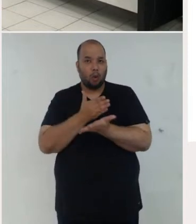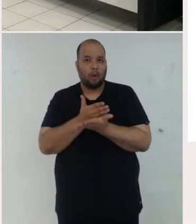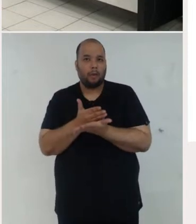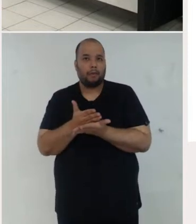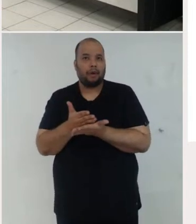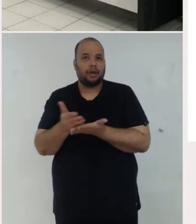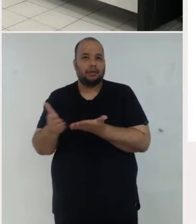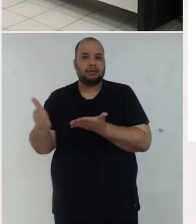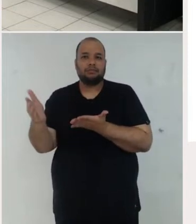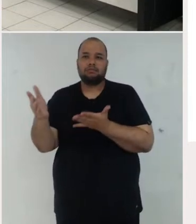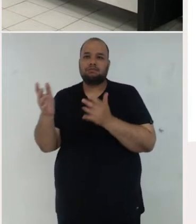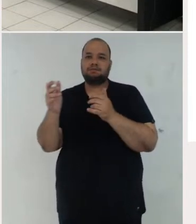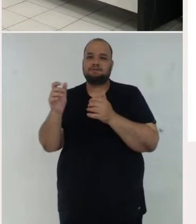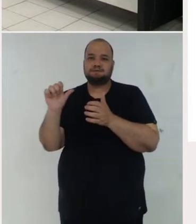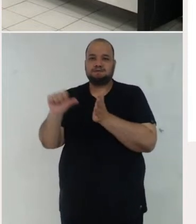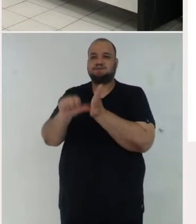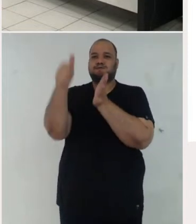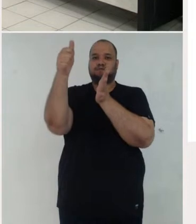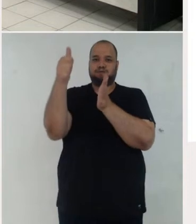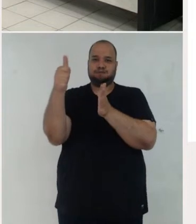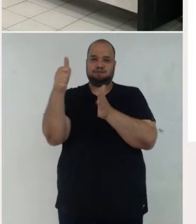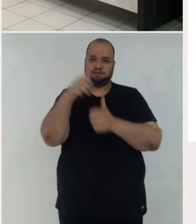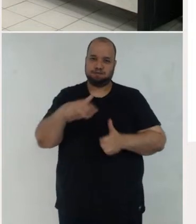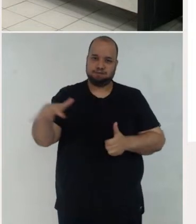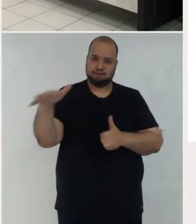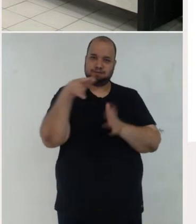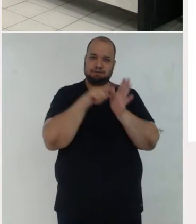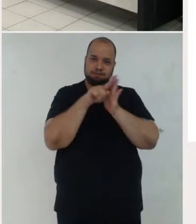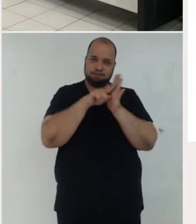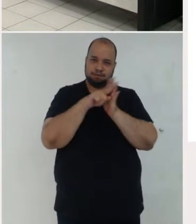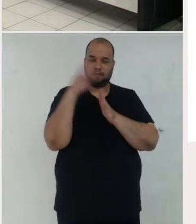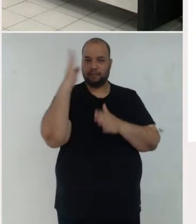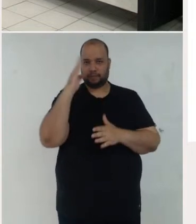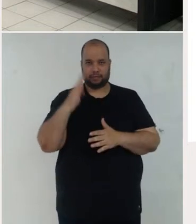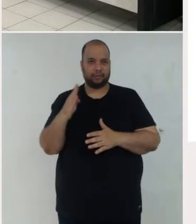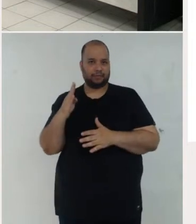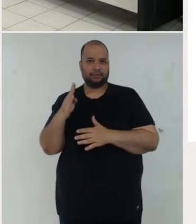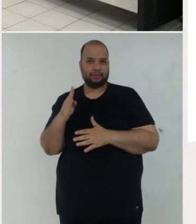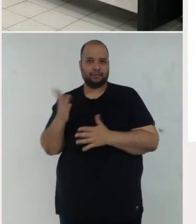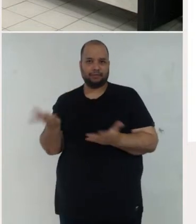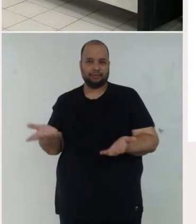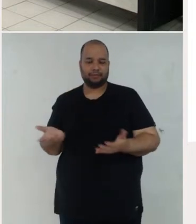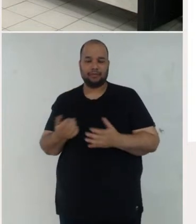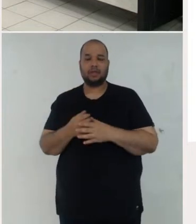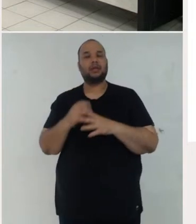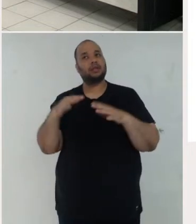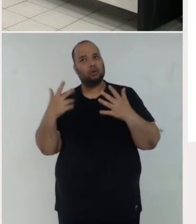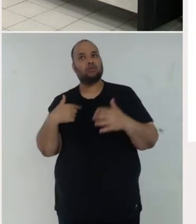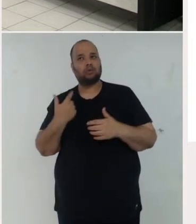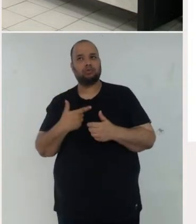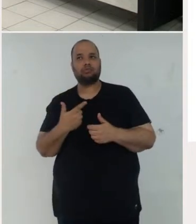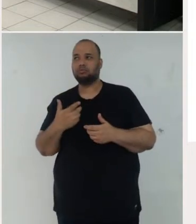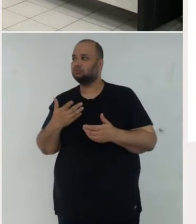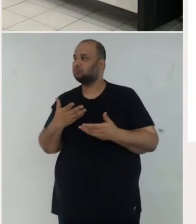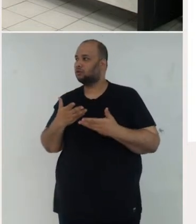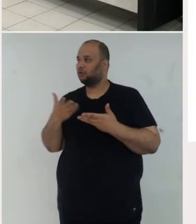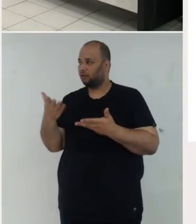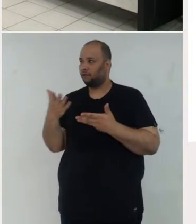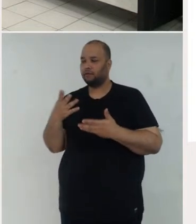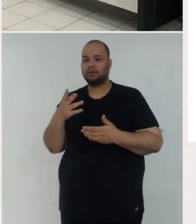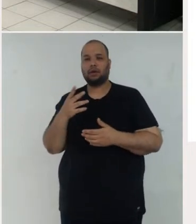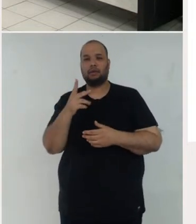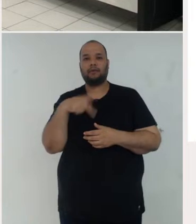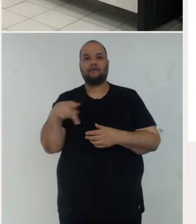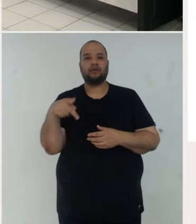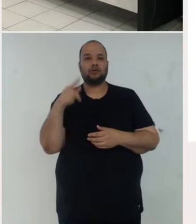a pioneira na área de Libras no Brasil. Então, eu convido a professora Onice